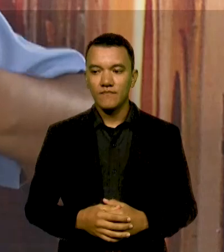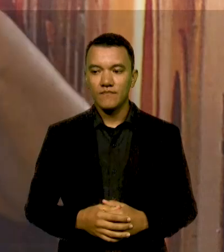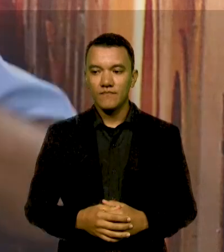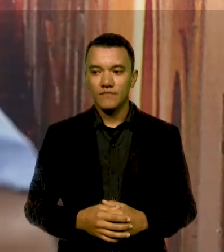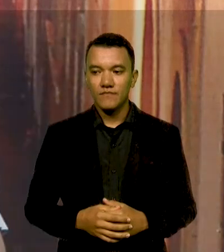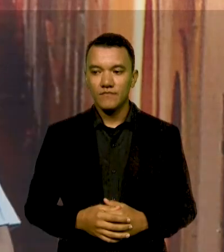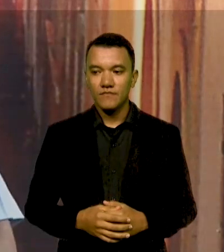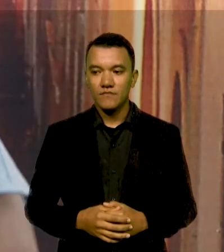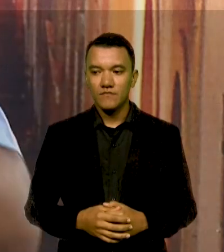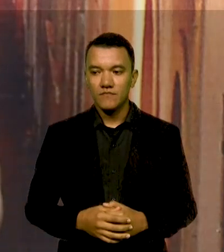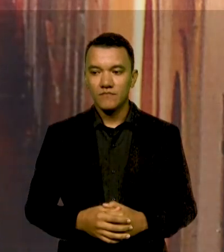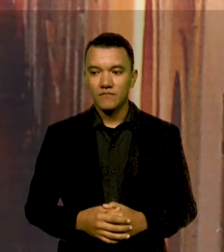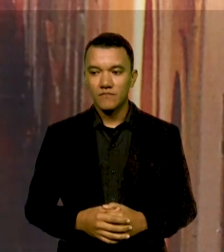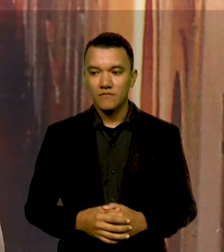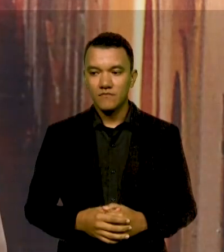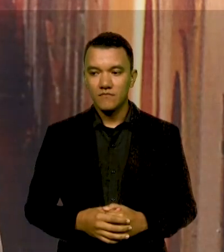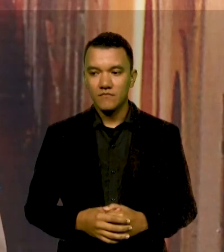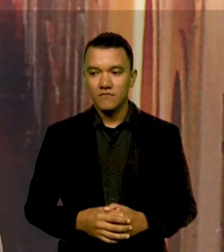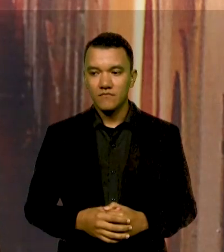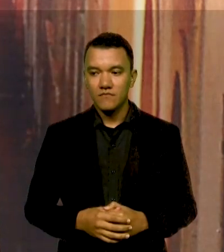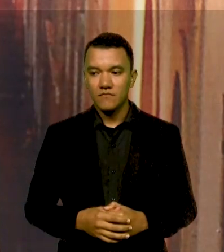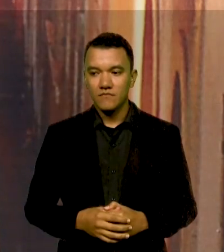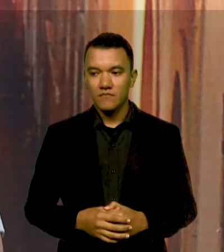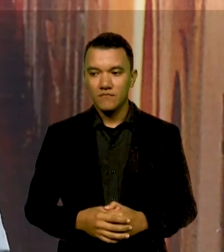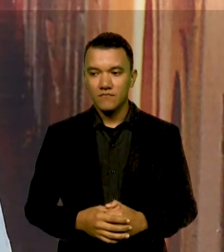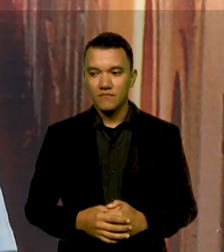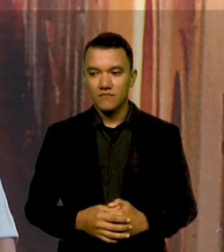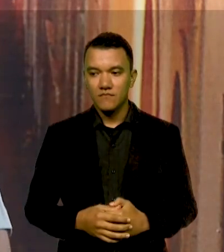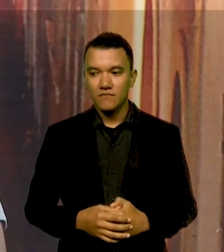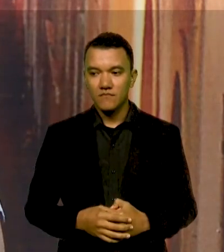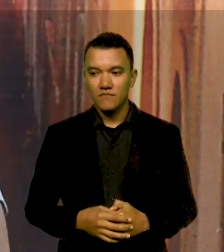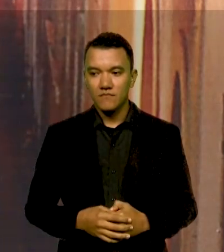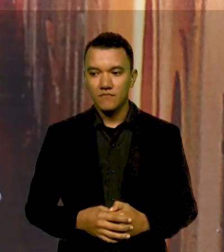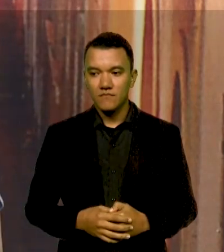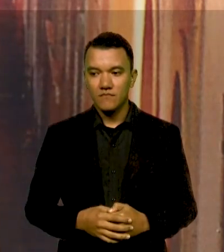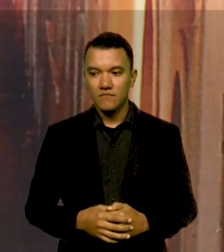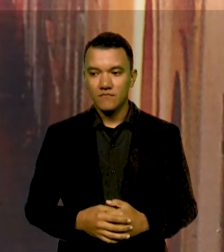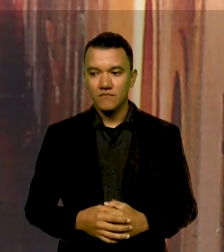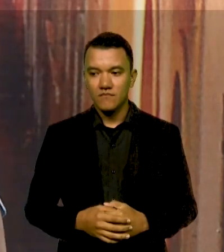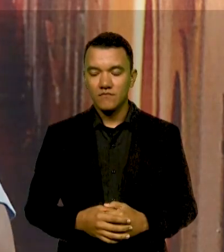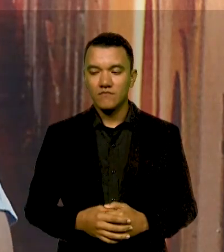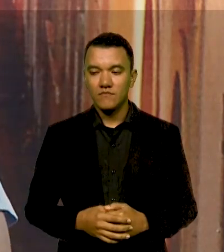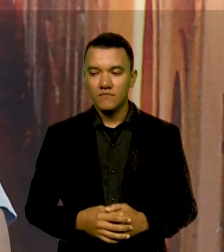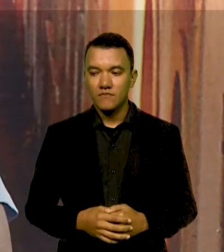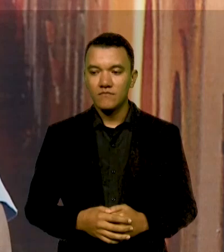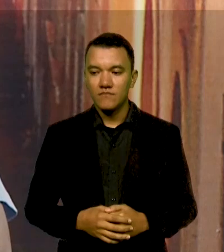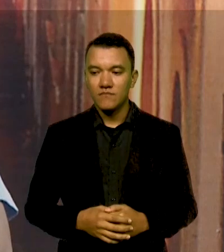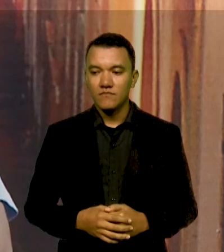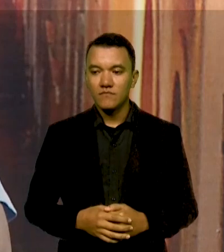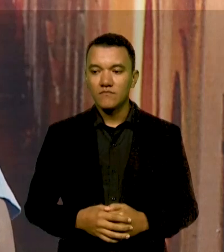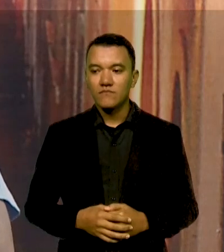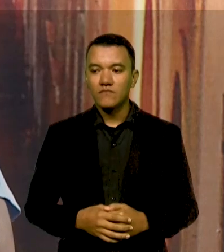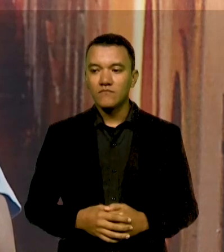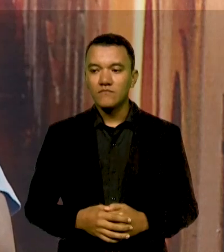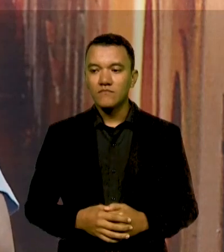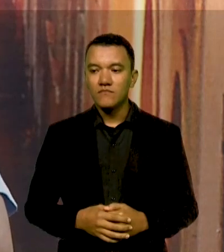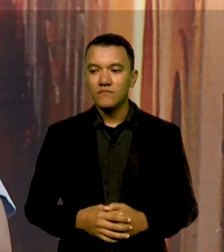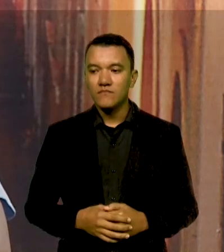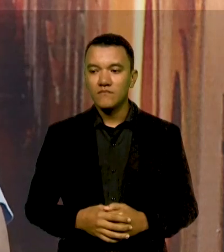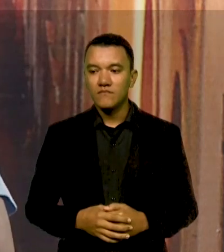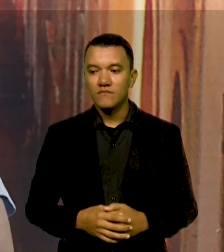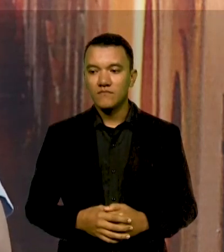a minha família se preocupou muito em buscar uma outra escola e me colocar em um outro espaço educativo onde eu pudesse aprender